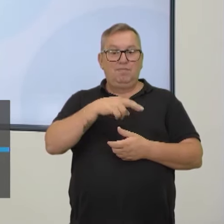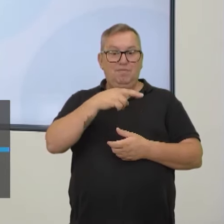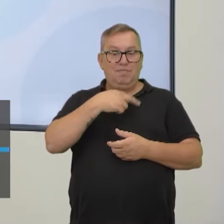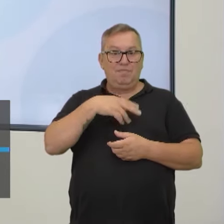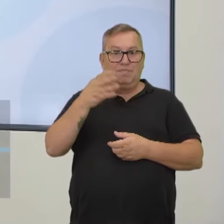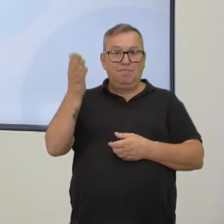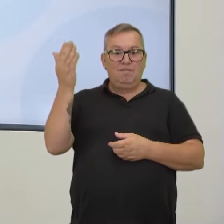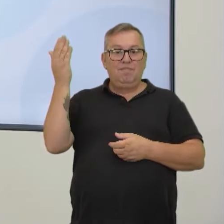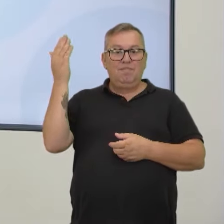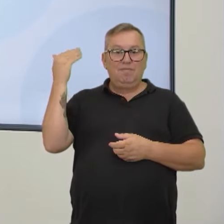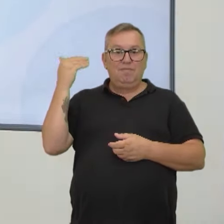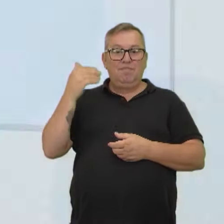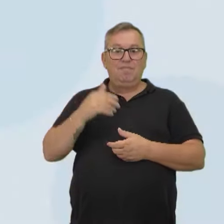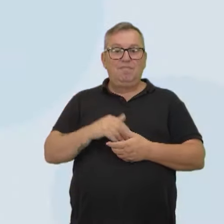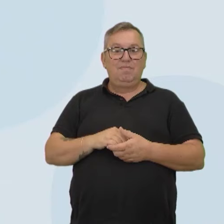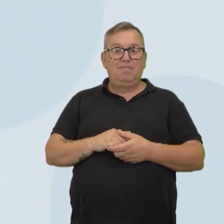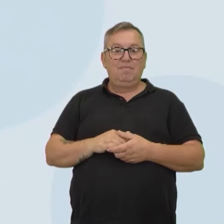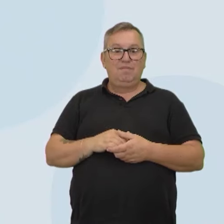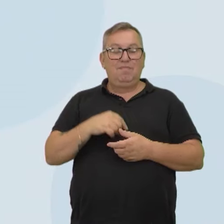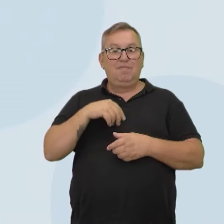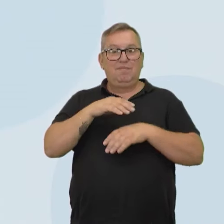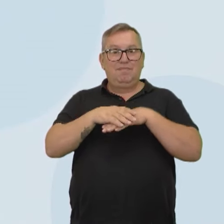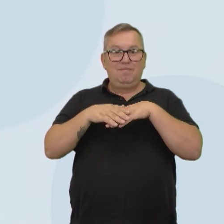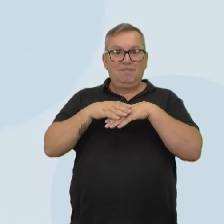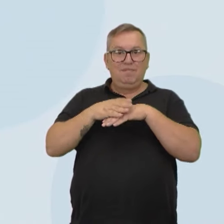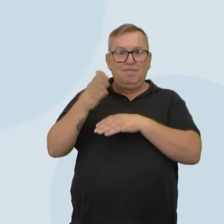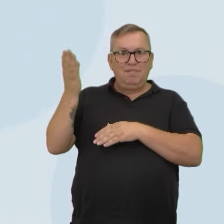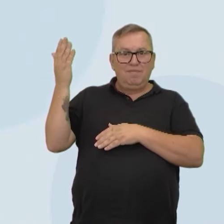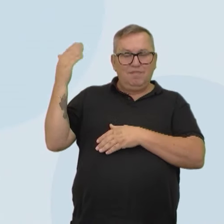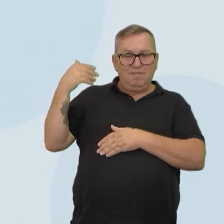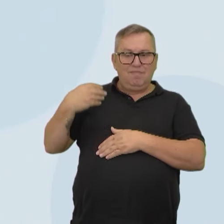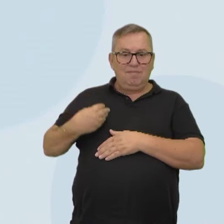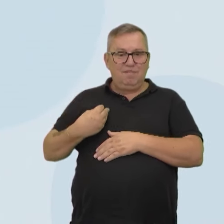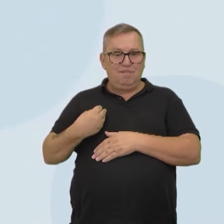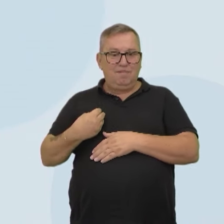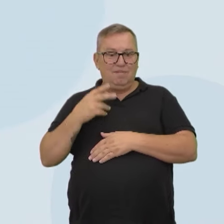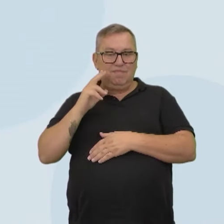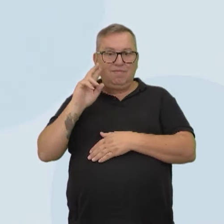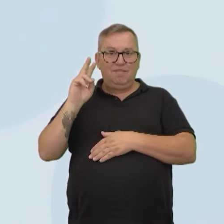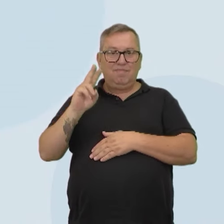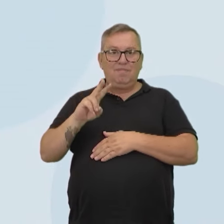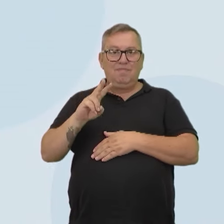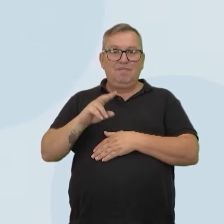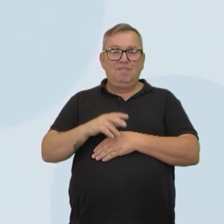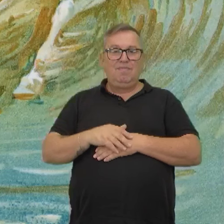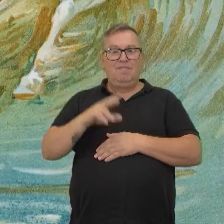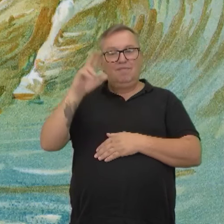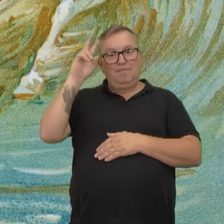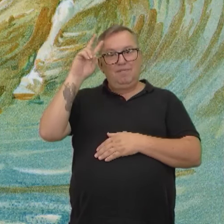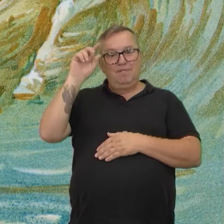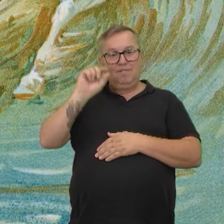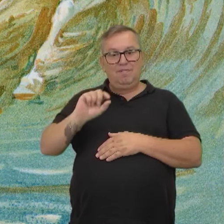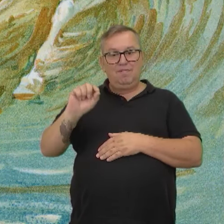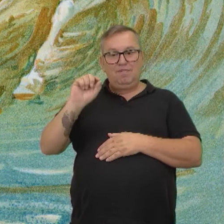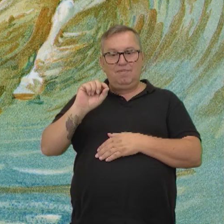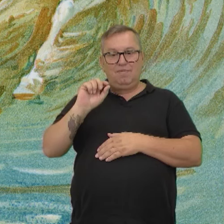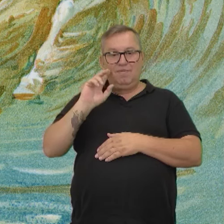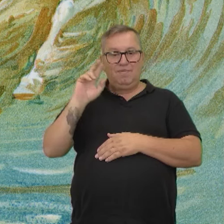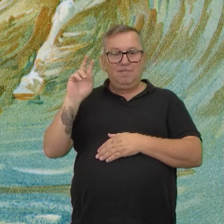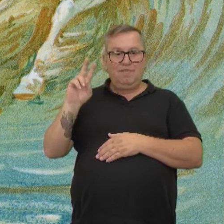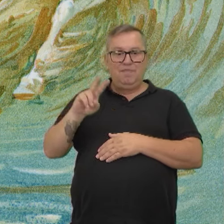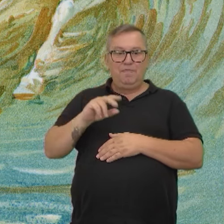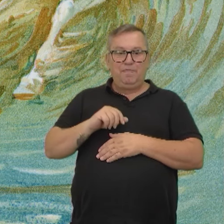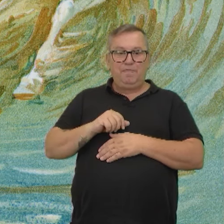religiosidades antigas, está bem? A gente está nessa conversa entre passado e presente. Então, eu vou mostrar para vocês, a gente vai relembrar um pouquinho da Grécia Antiga,